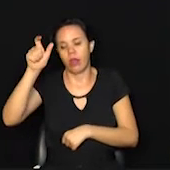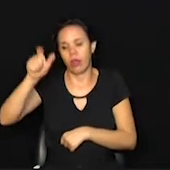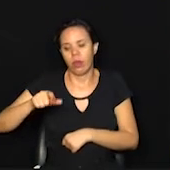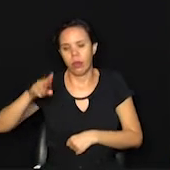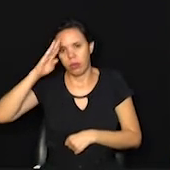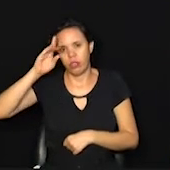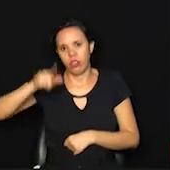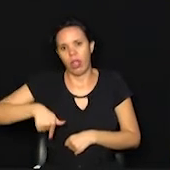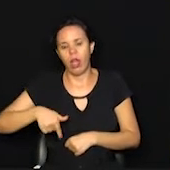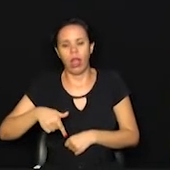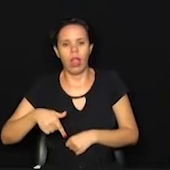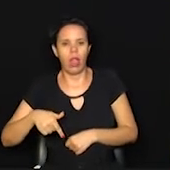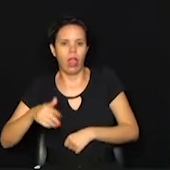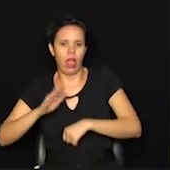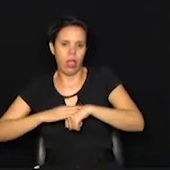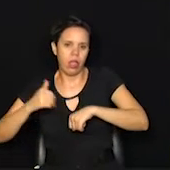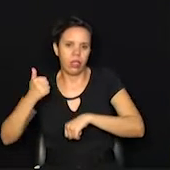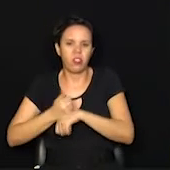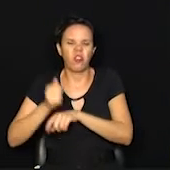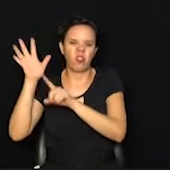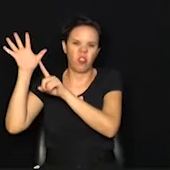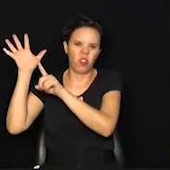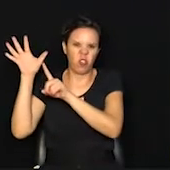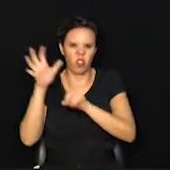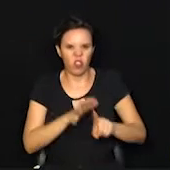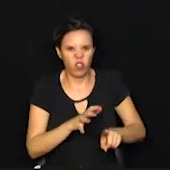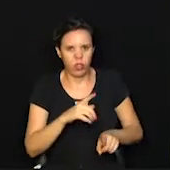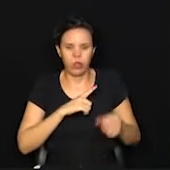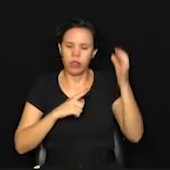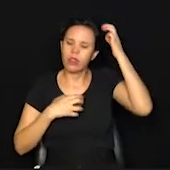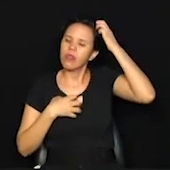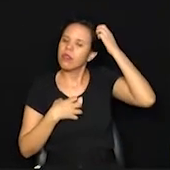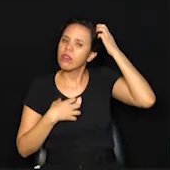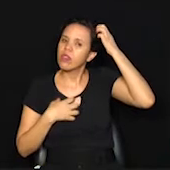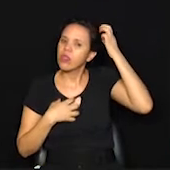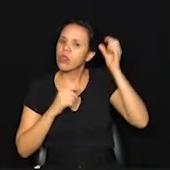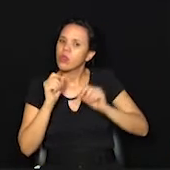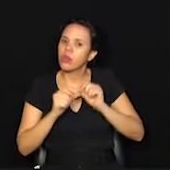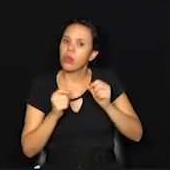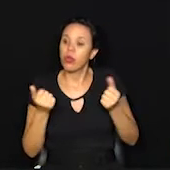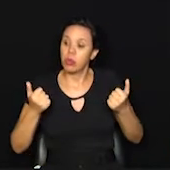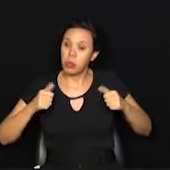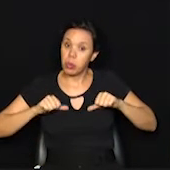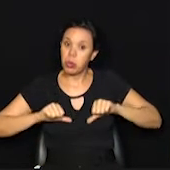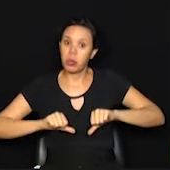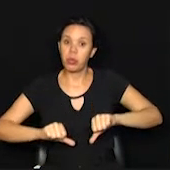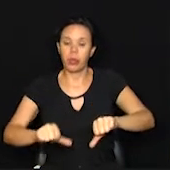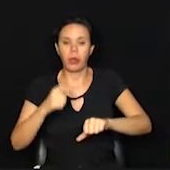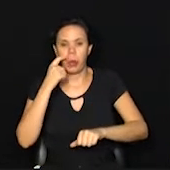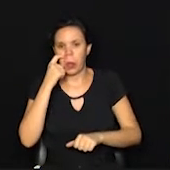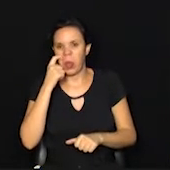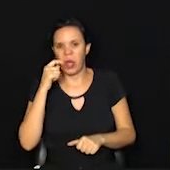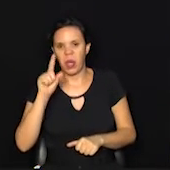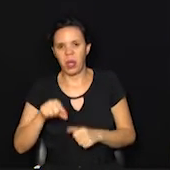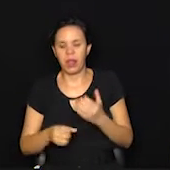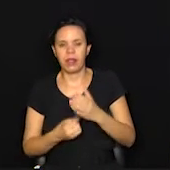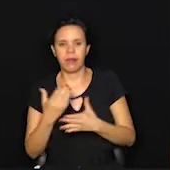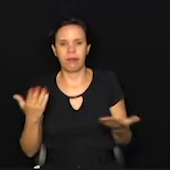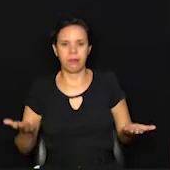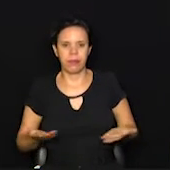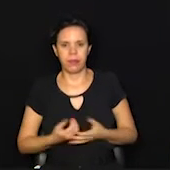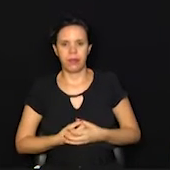de um golpe Já faz um governo repressivo mas a gente tem a sensação do que que pode piorar e foi isso que ocorreu